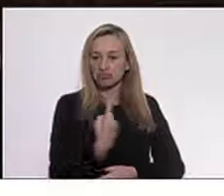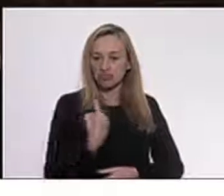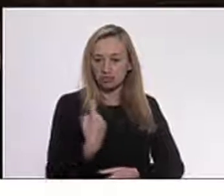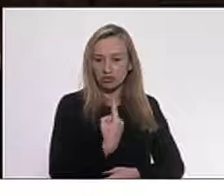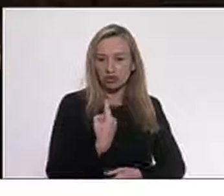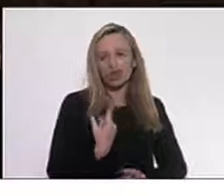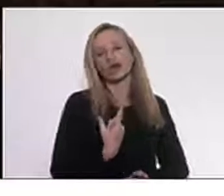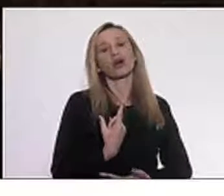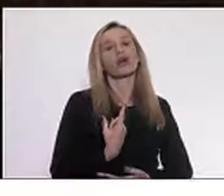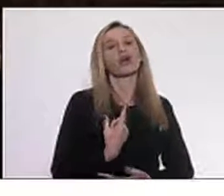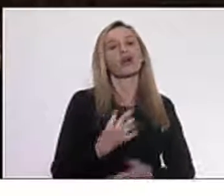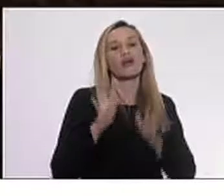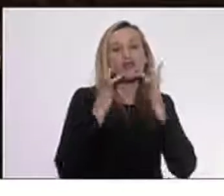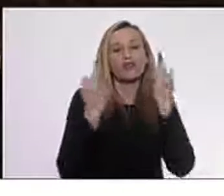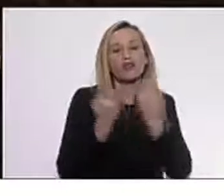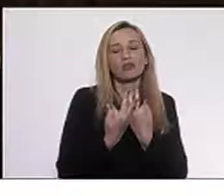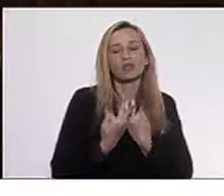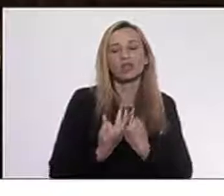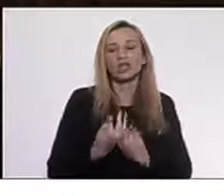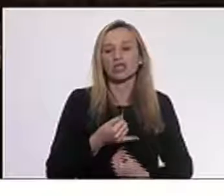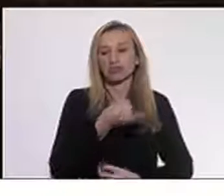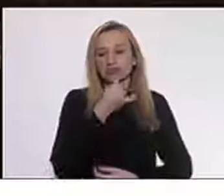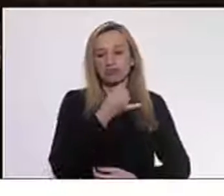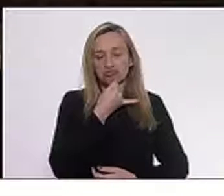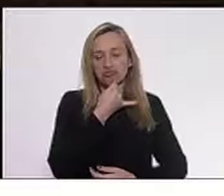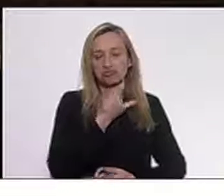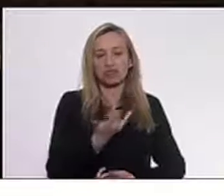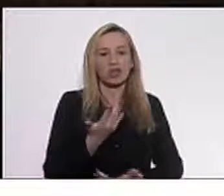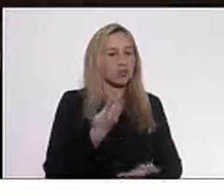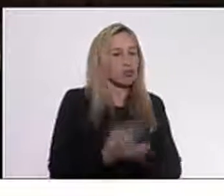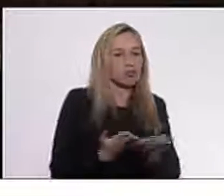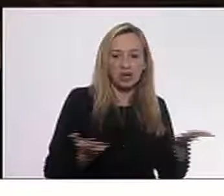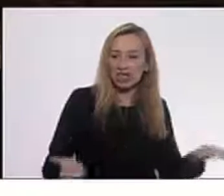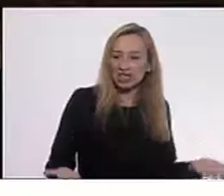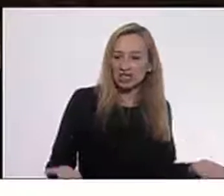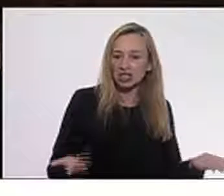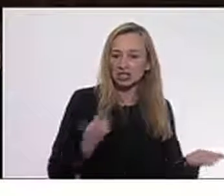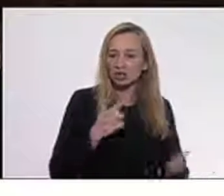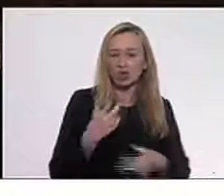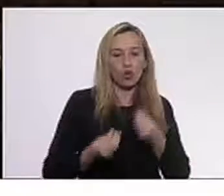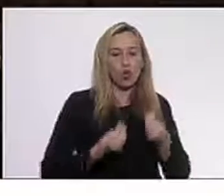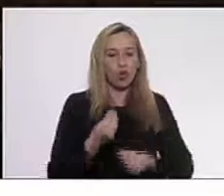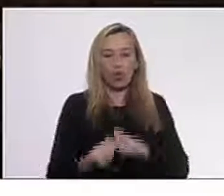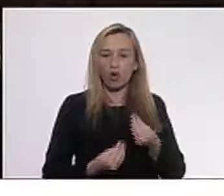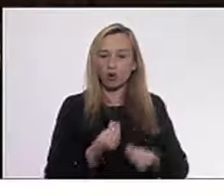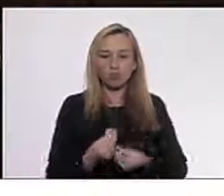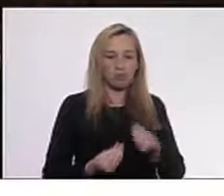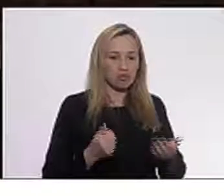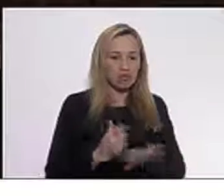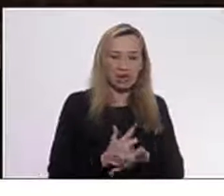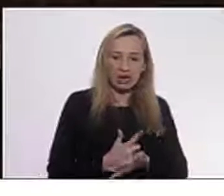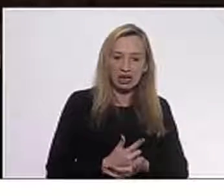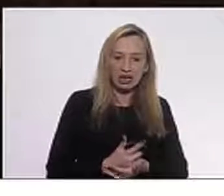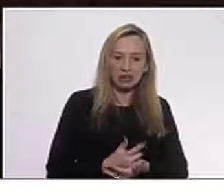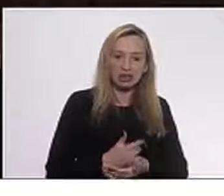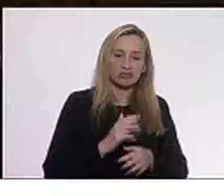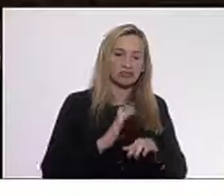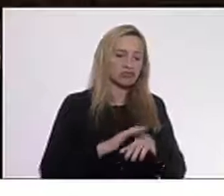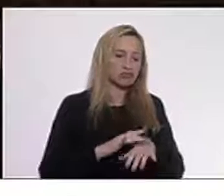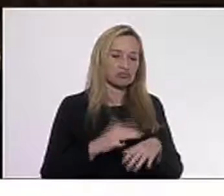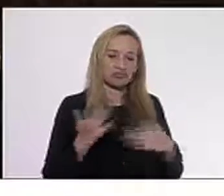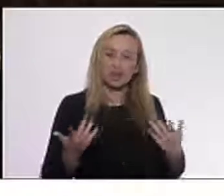desalento, famílias enlutadas, perdas irreparáveis, adoecimento